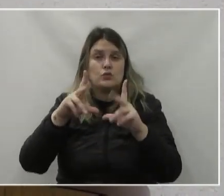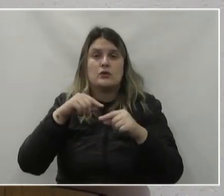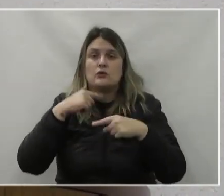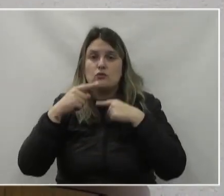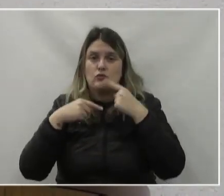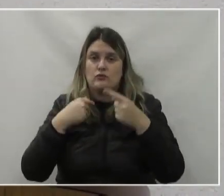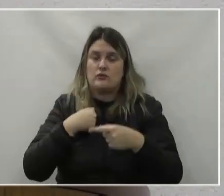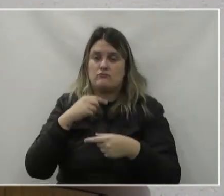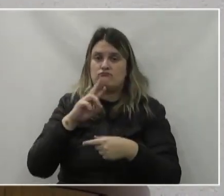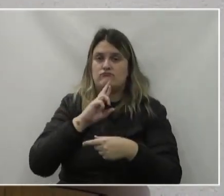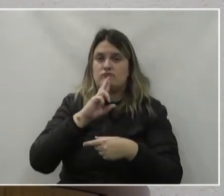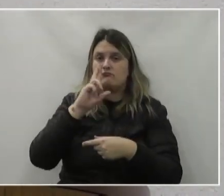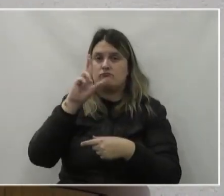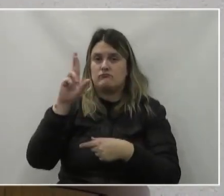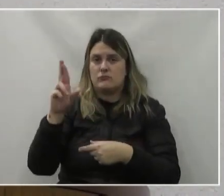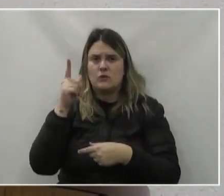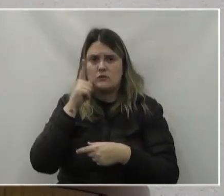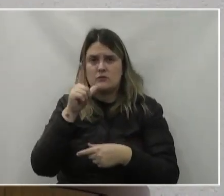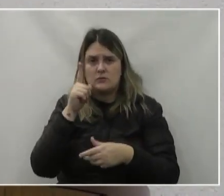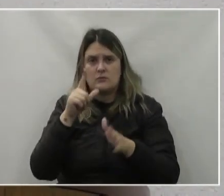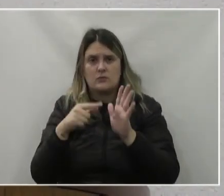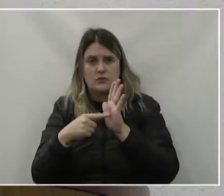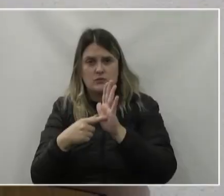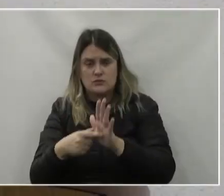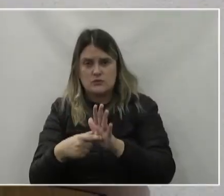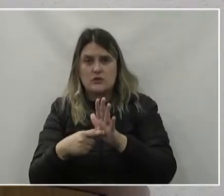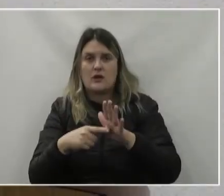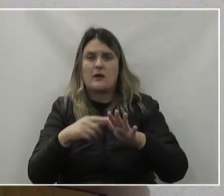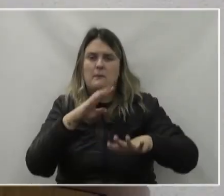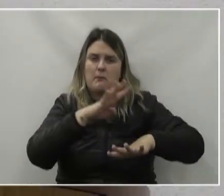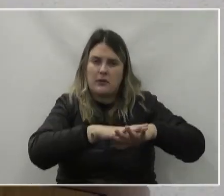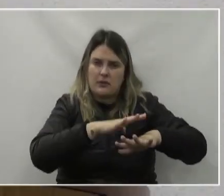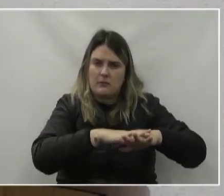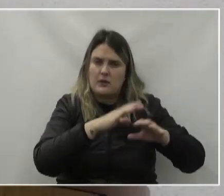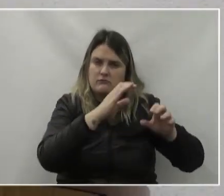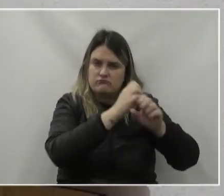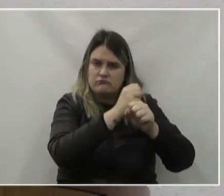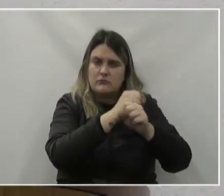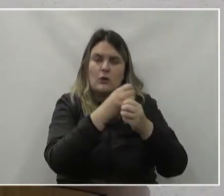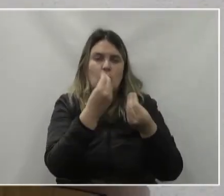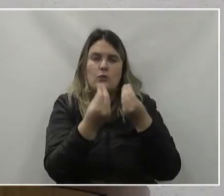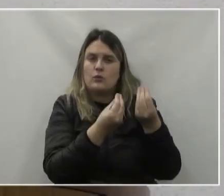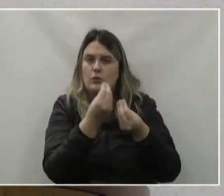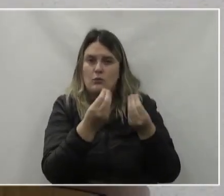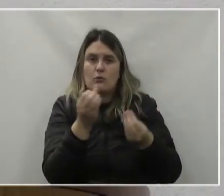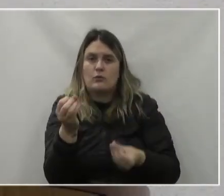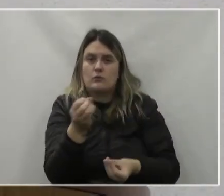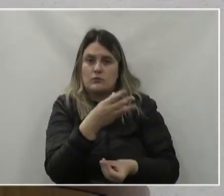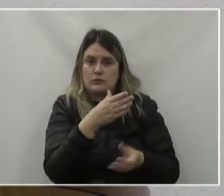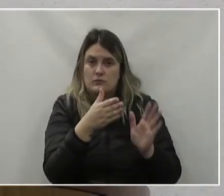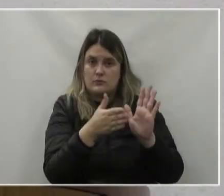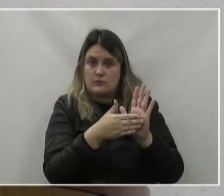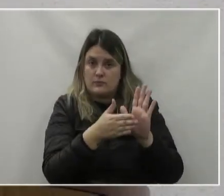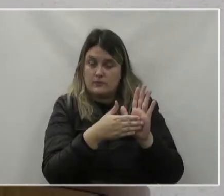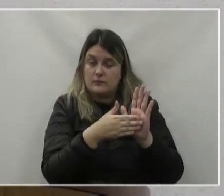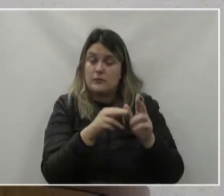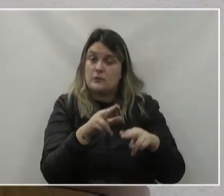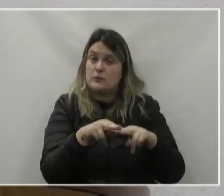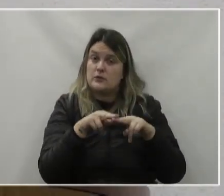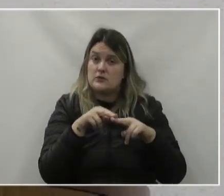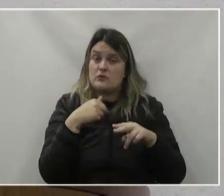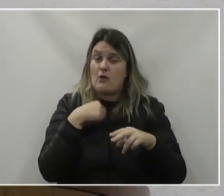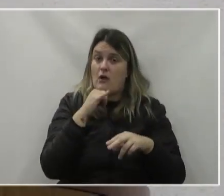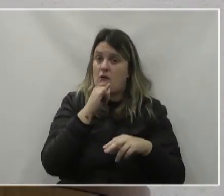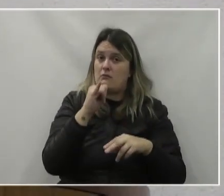sanadas, a gente conseguiu mostrar matematicamente como fica essa nova proposta, e é por isso que eu disse